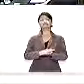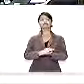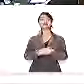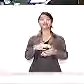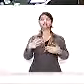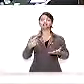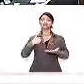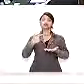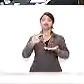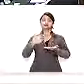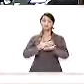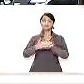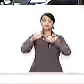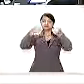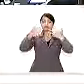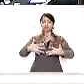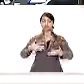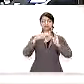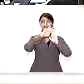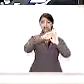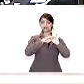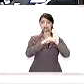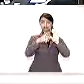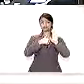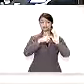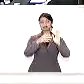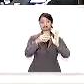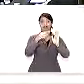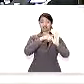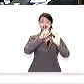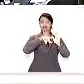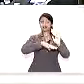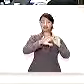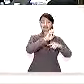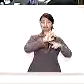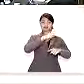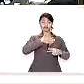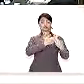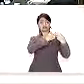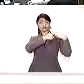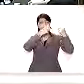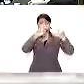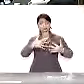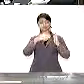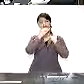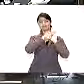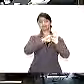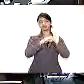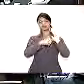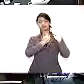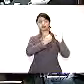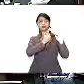passo então a relatar o os itens da sessão Estadual sobre minha relatoria o item um refere-se às